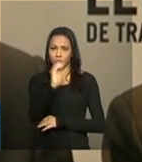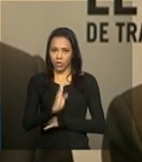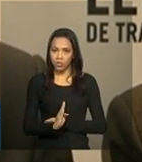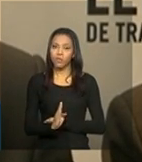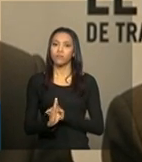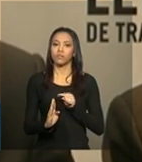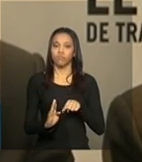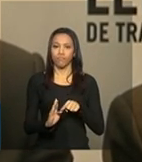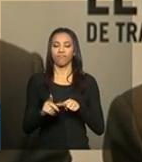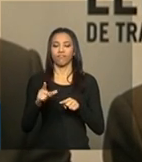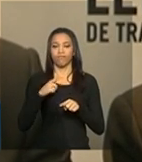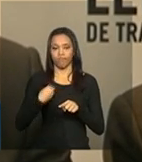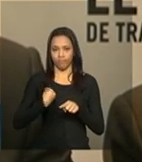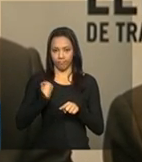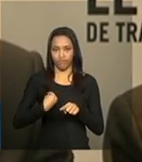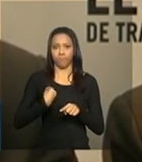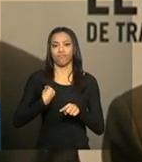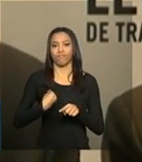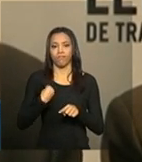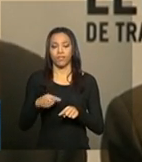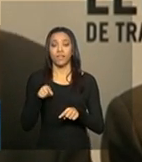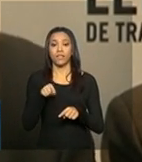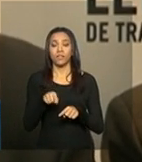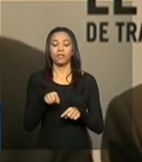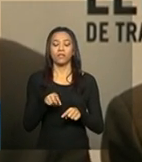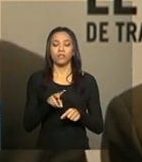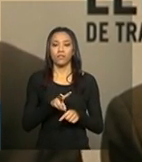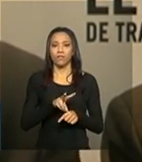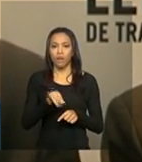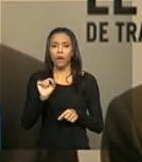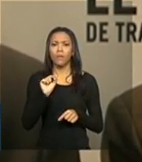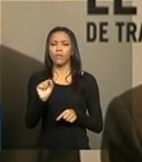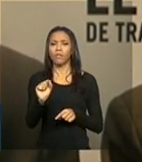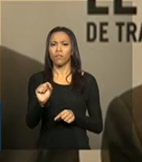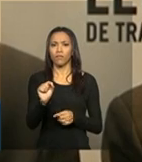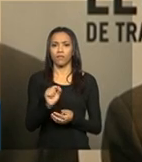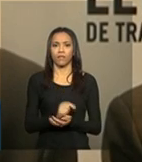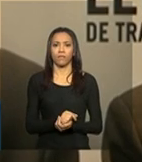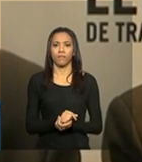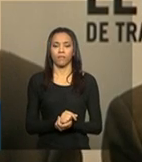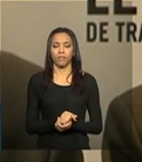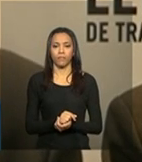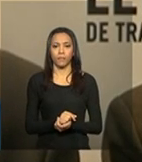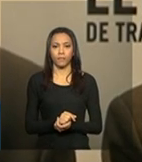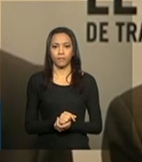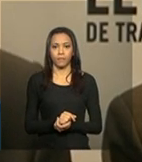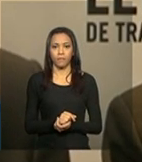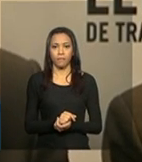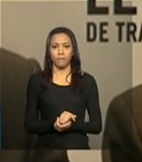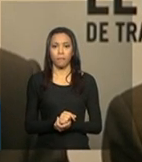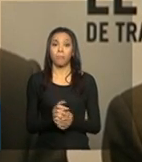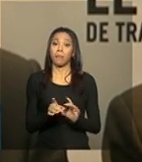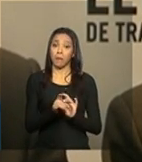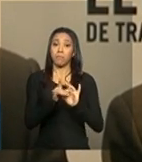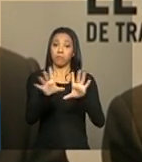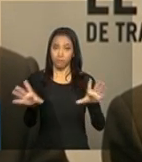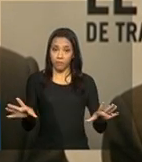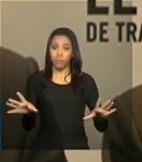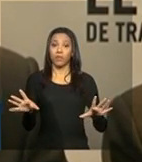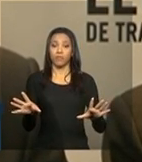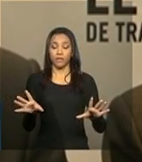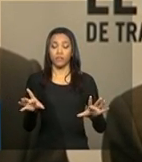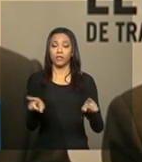que ele atende a questão da... permite o atendimento à questão